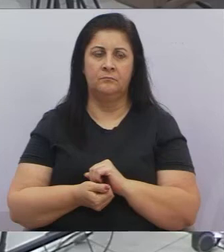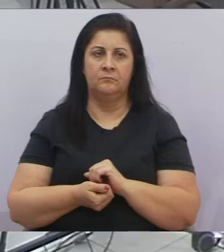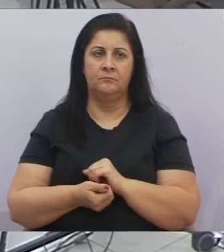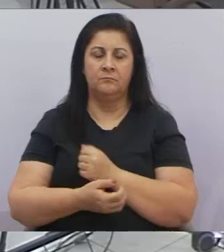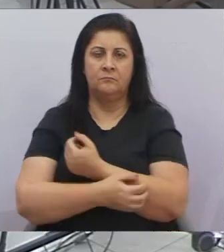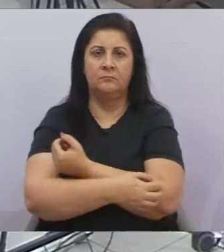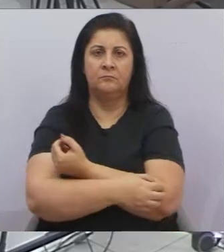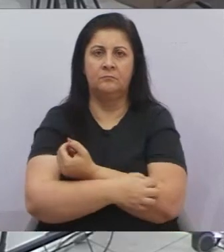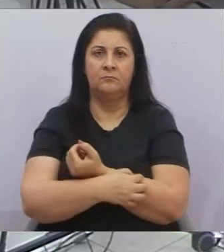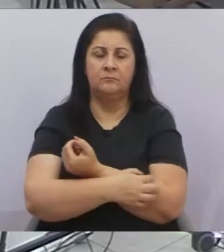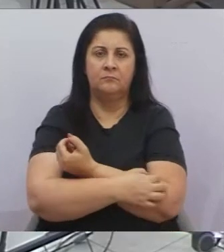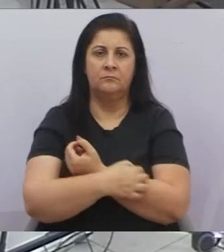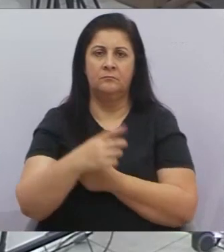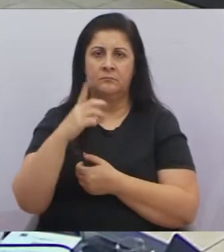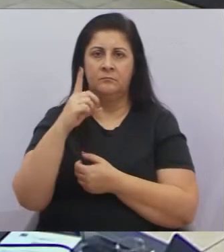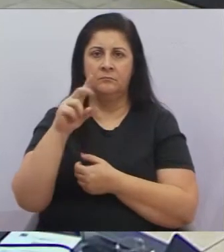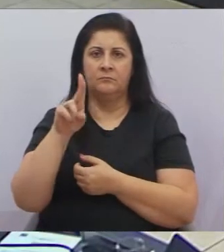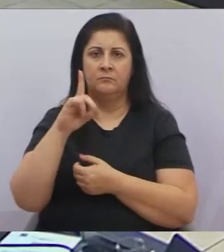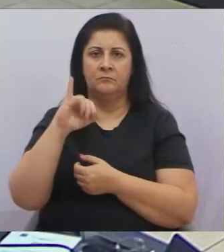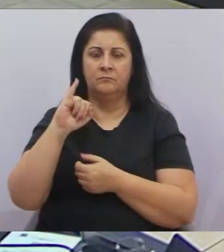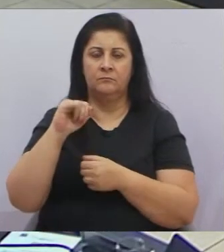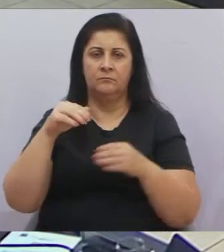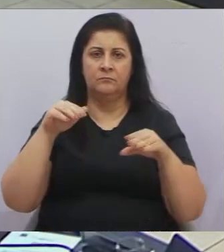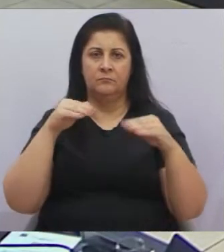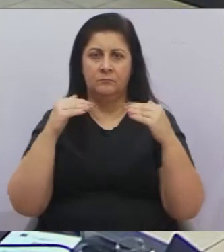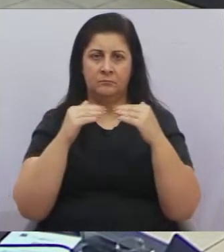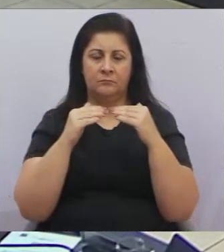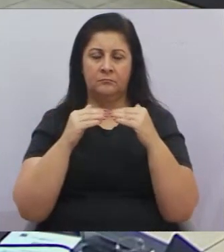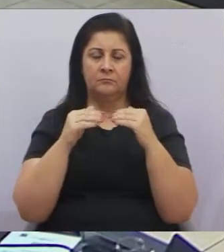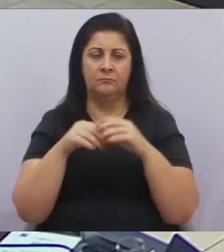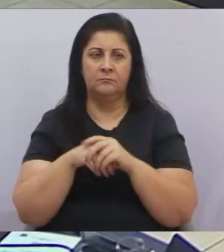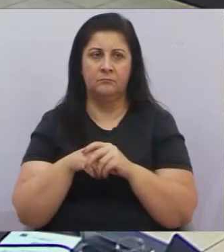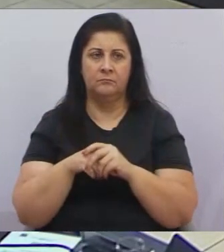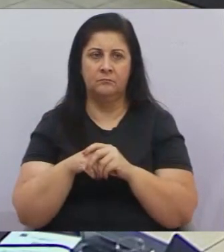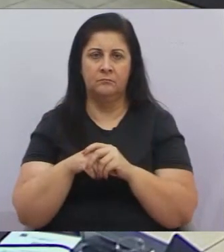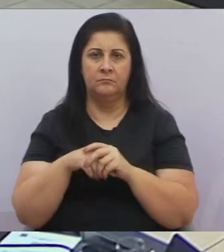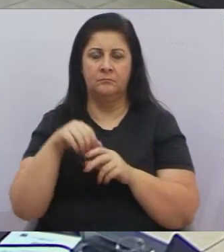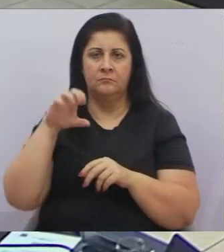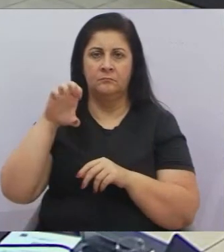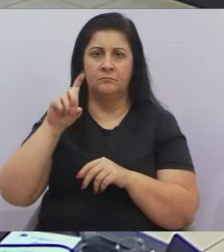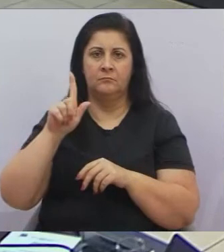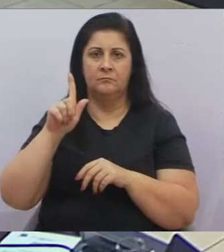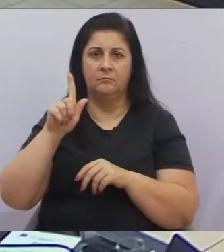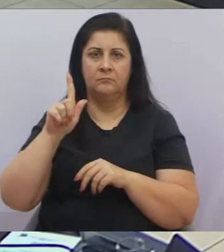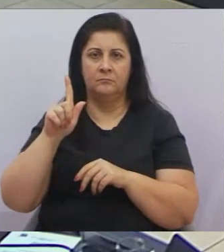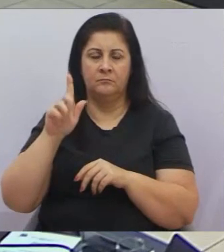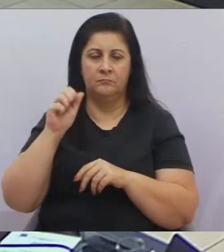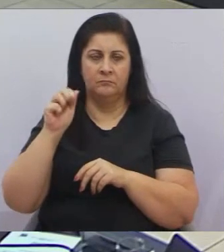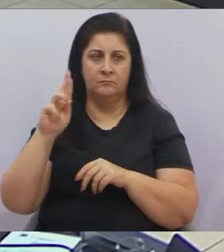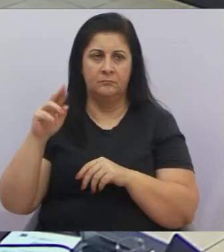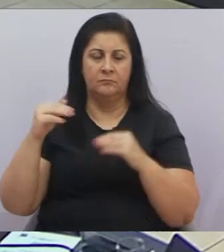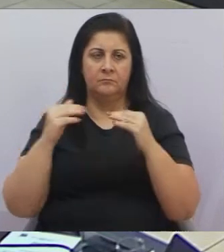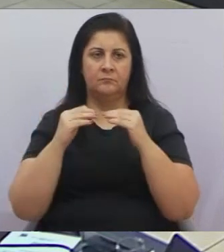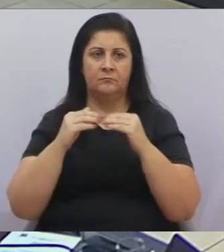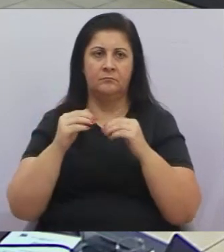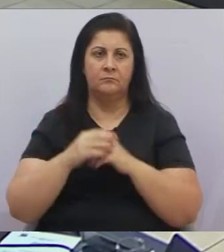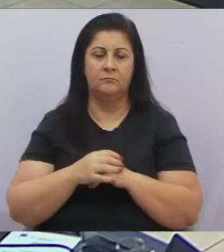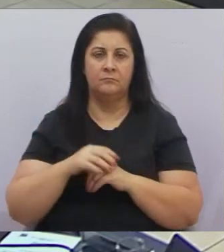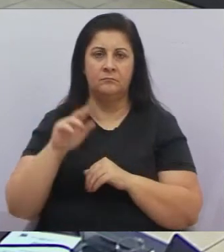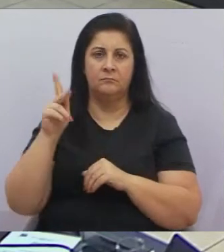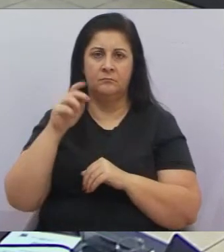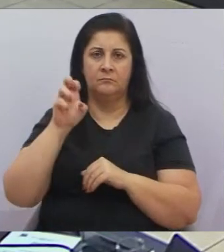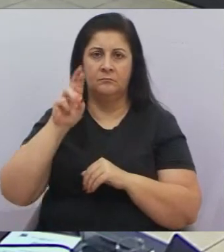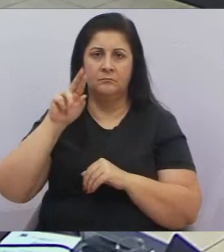Como vota o vereador Dude? Favorável. Como vota o vereador Edgar Sassanque? Favorável. Como vota o vereador